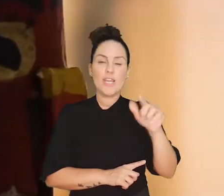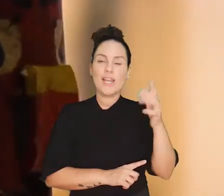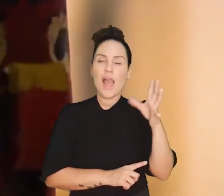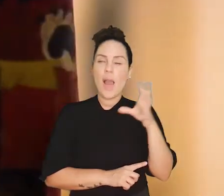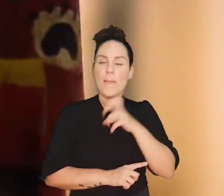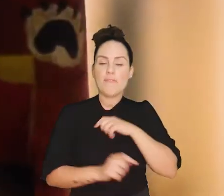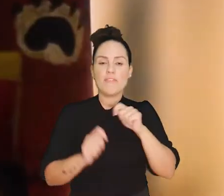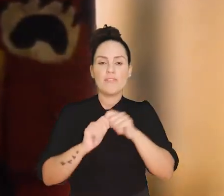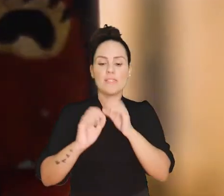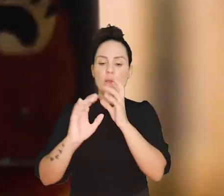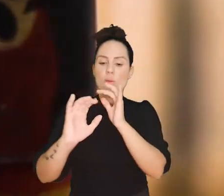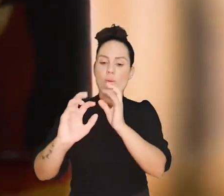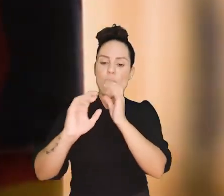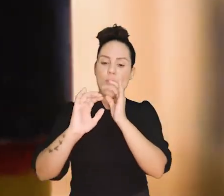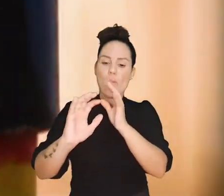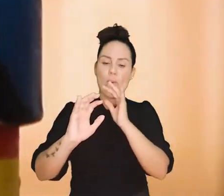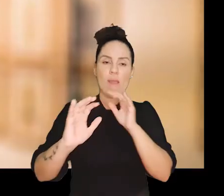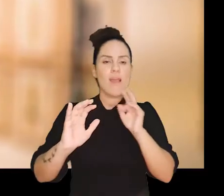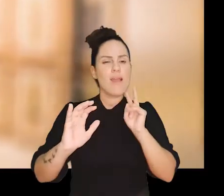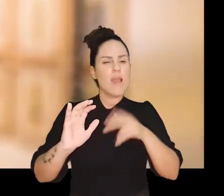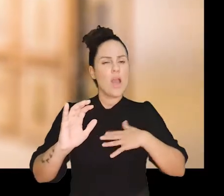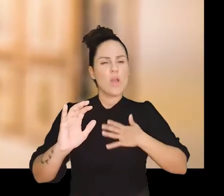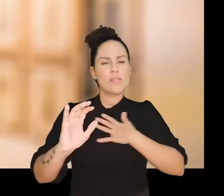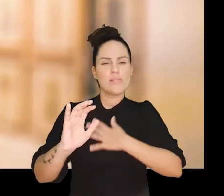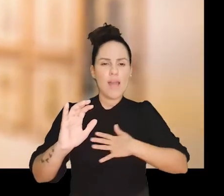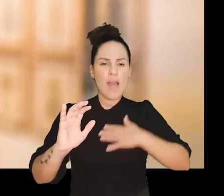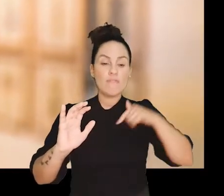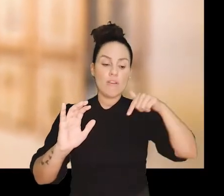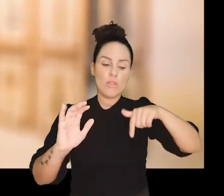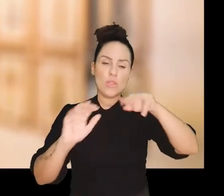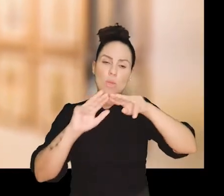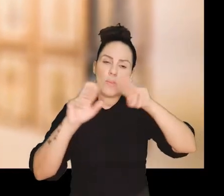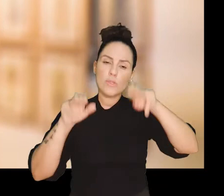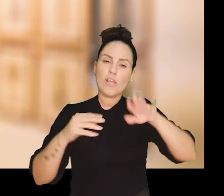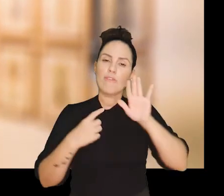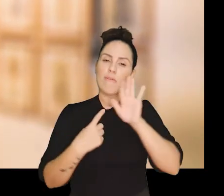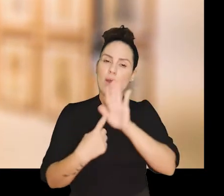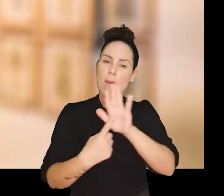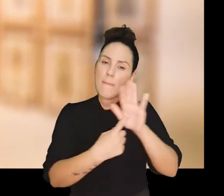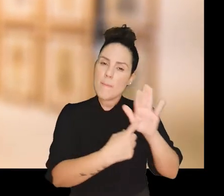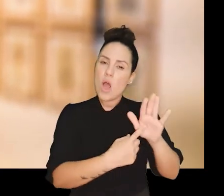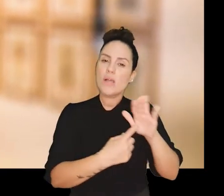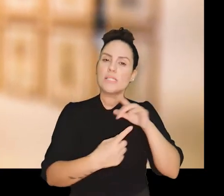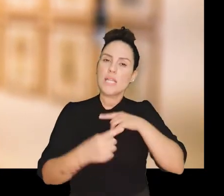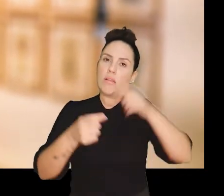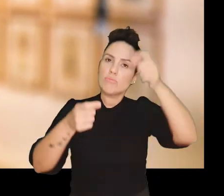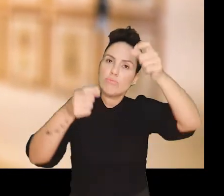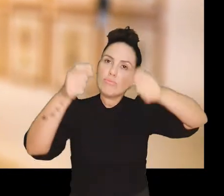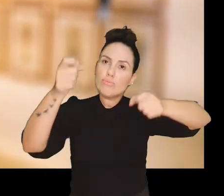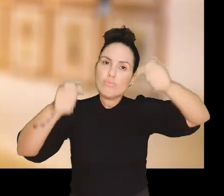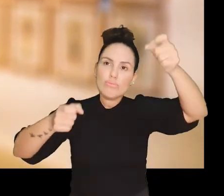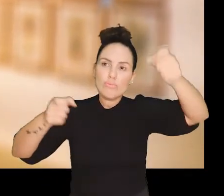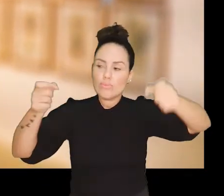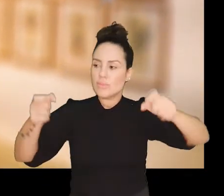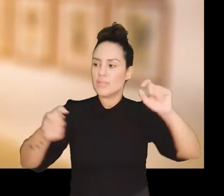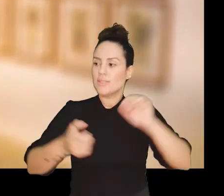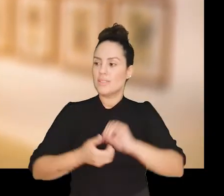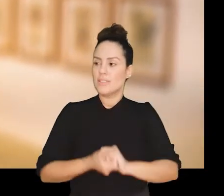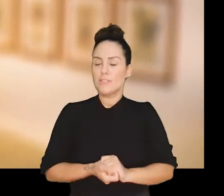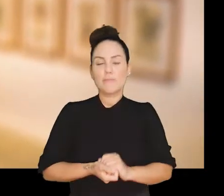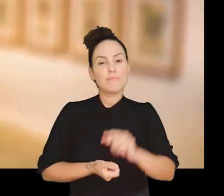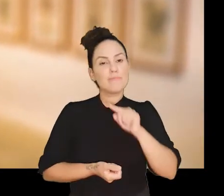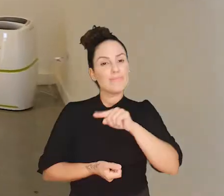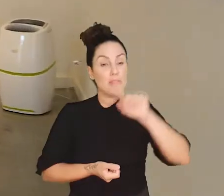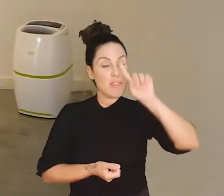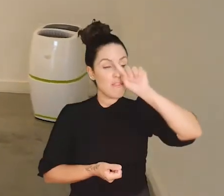Eupídio Malaquias também construía flautas e gostava de andar com elas. Aqui no museu temos no acervo alguns exemplares